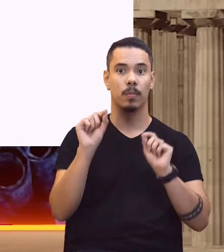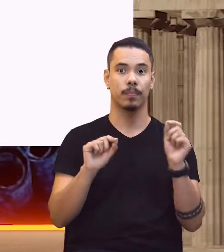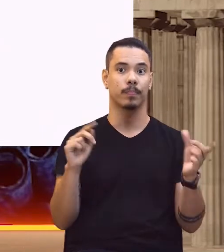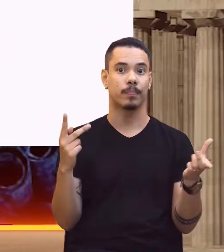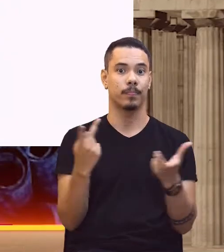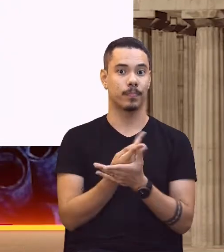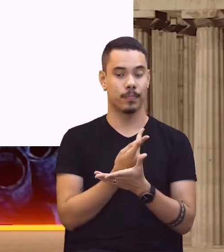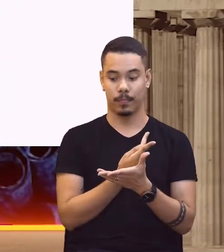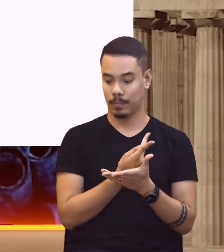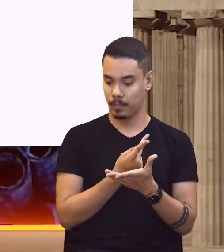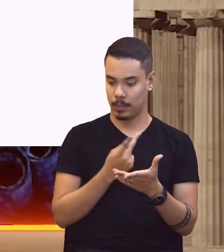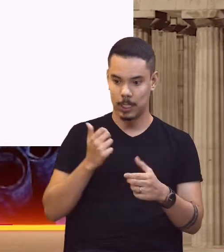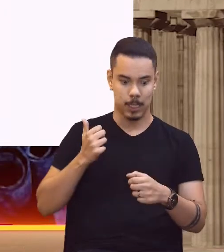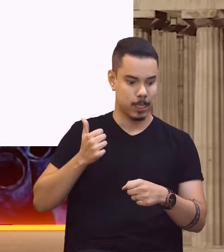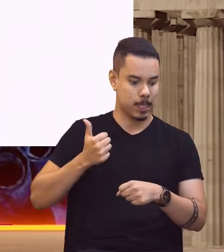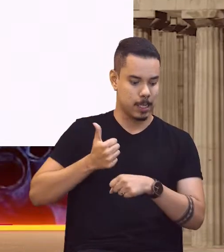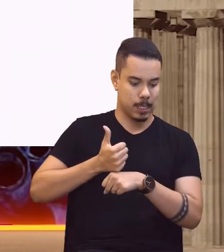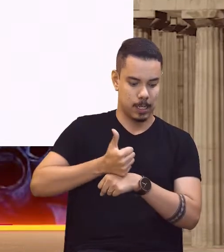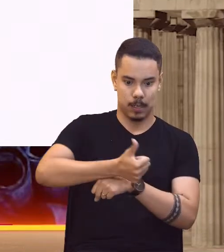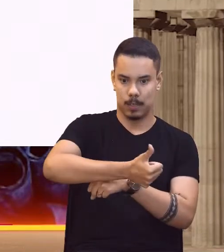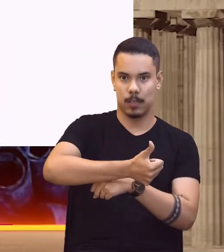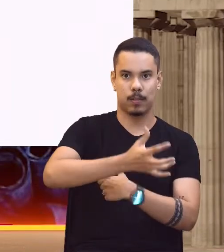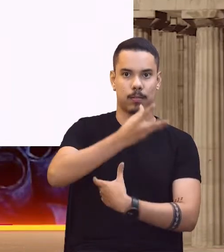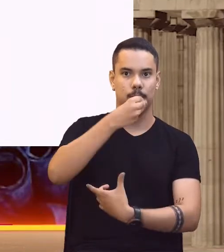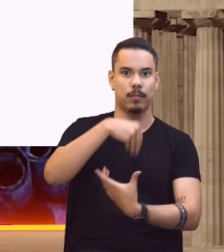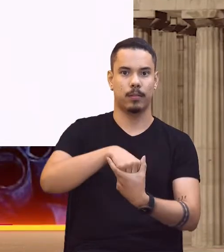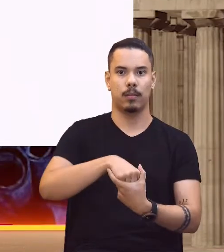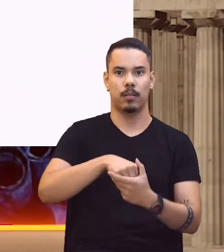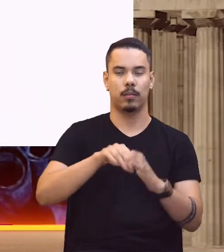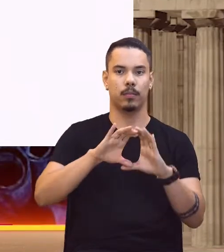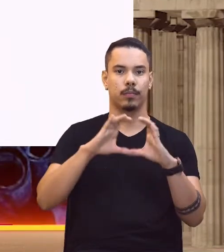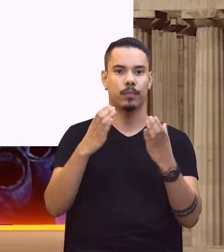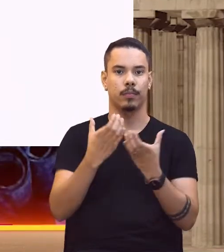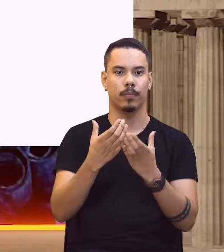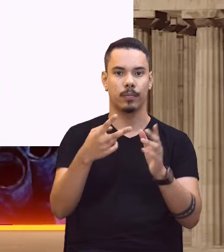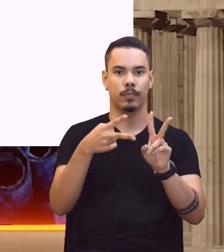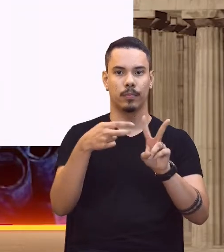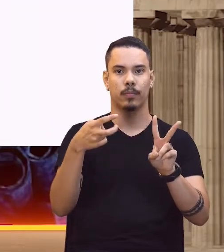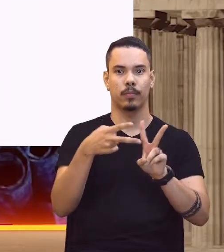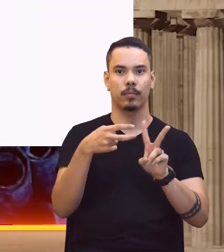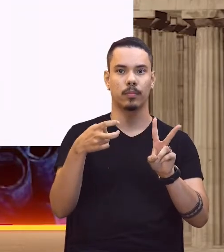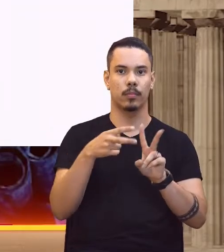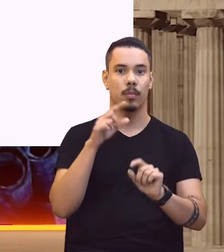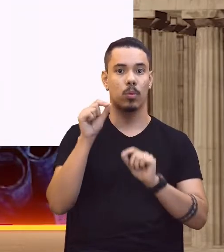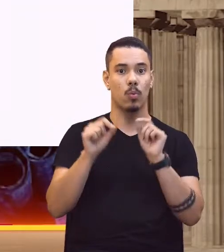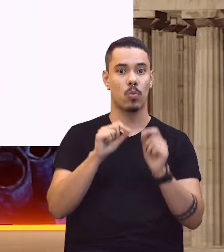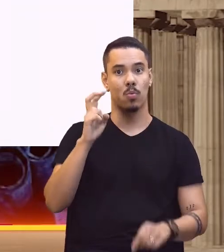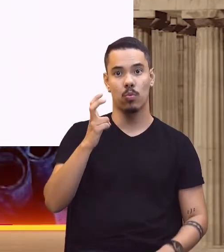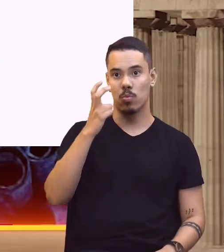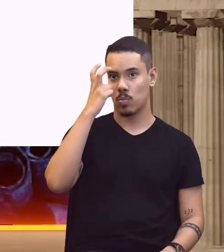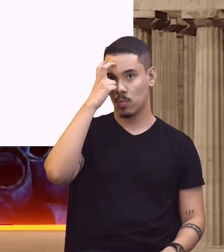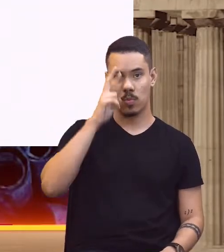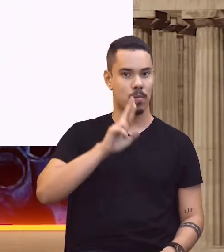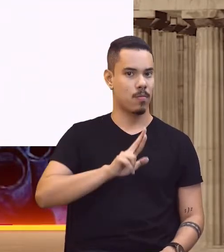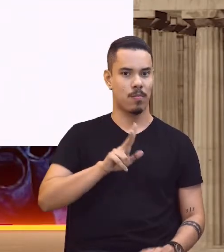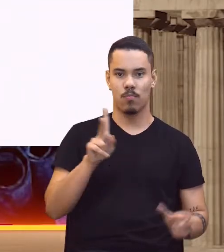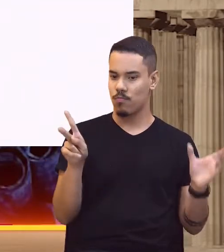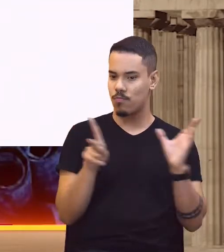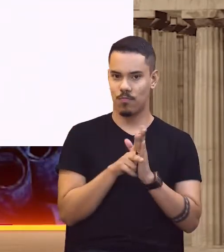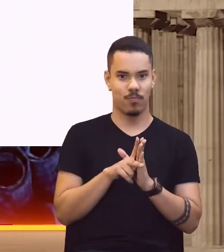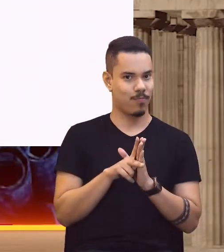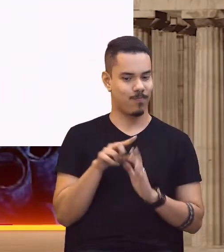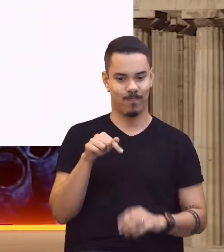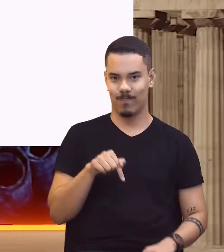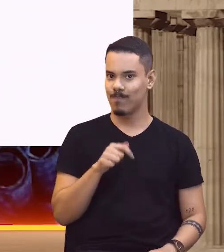Foi introduzida nessas comunidades indígenas uma cultura que não pertencia a eles,